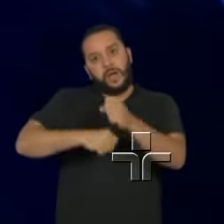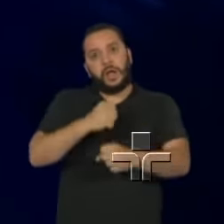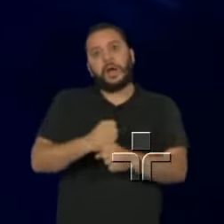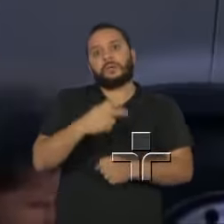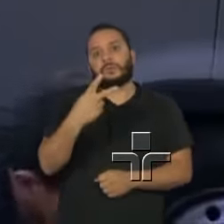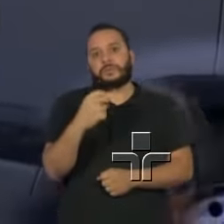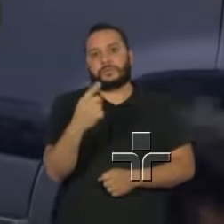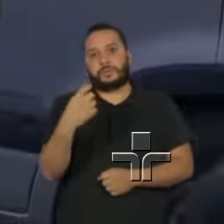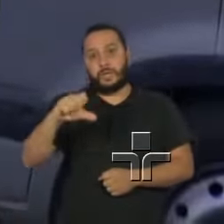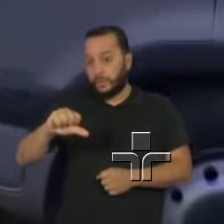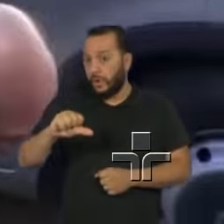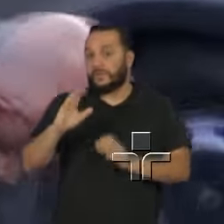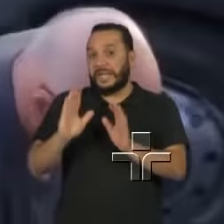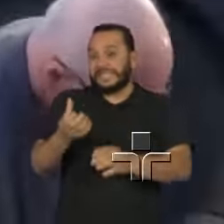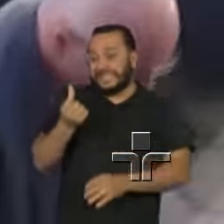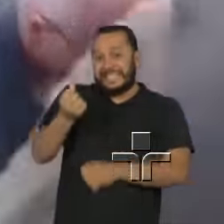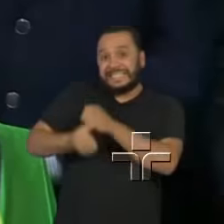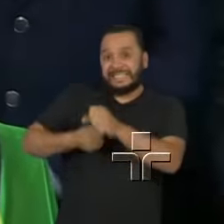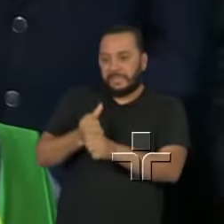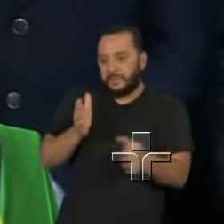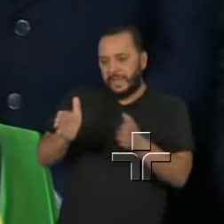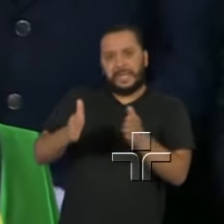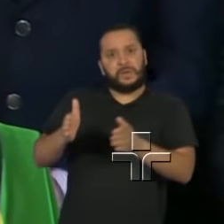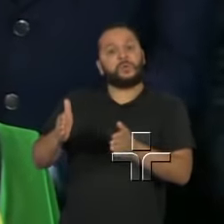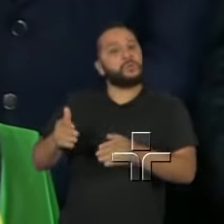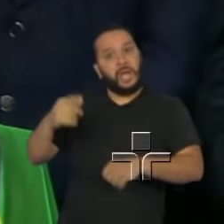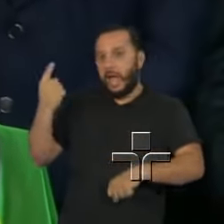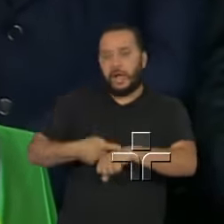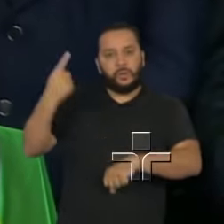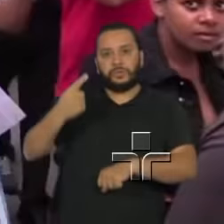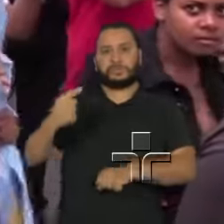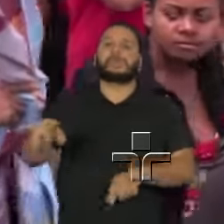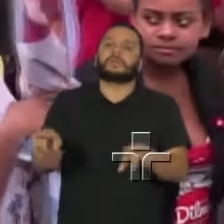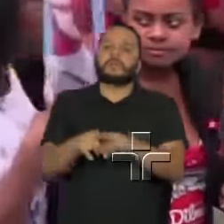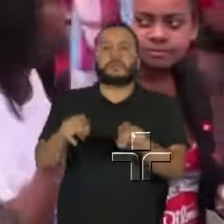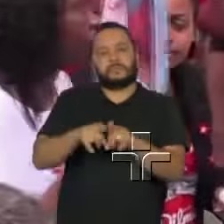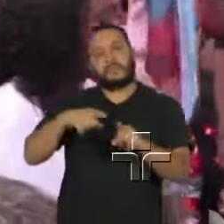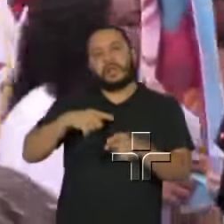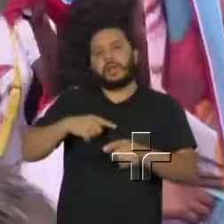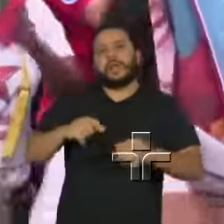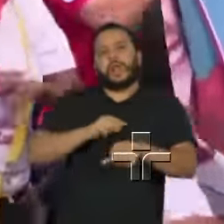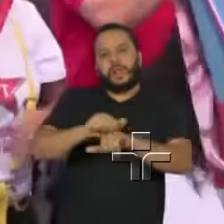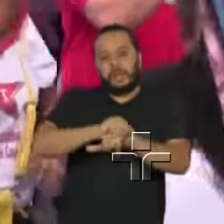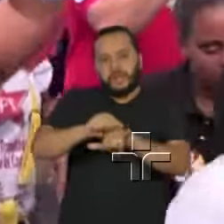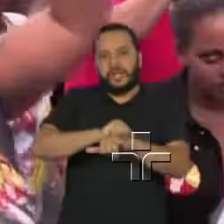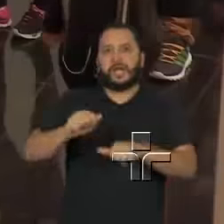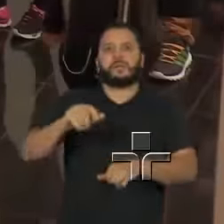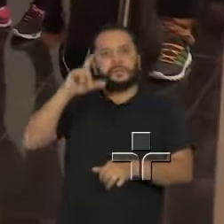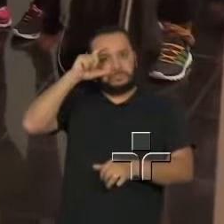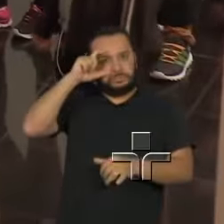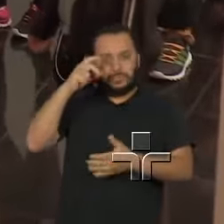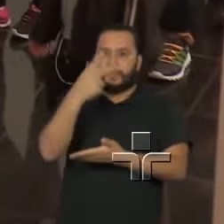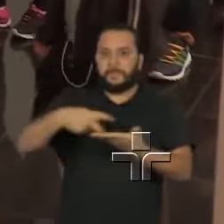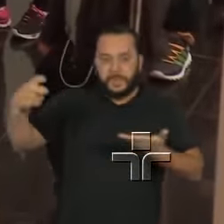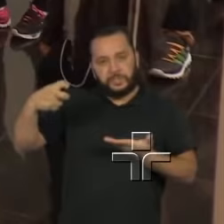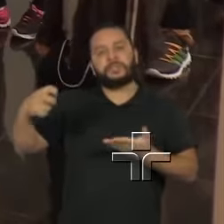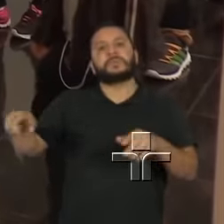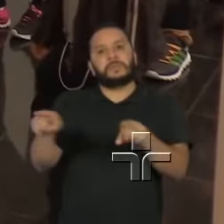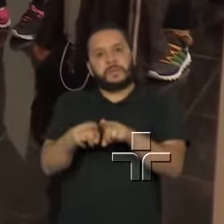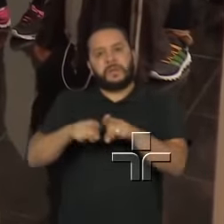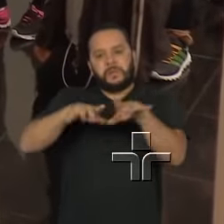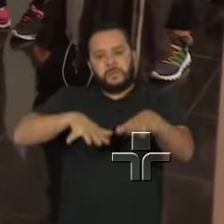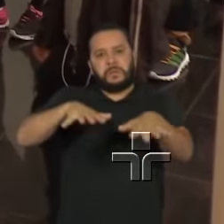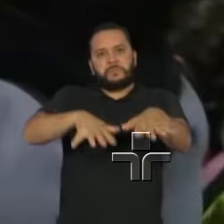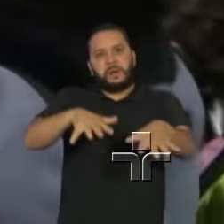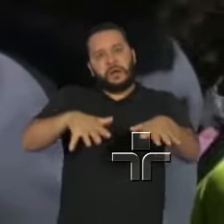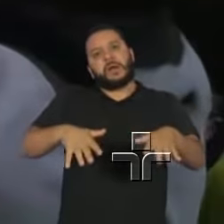6 anos. O escândalo da Lava Jato, um impeachment, manifestações populares, um processo eleitoral polarizado.